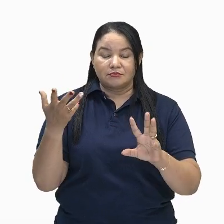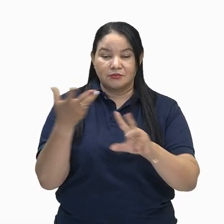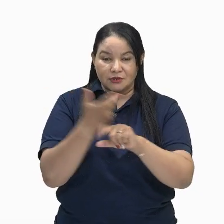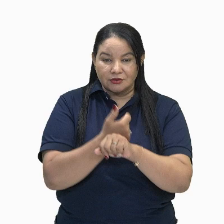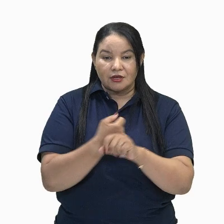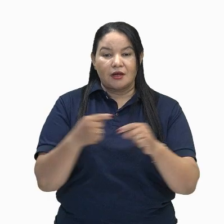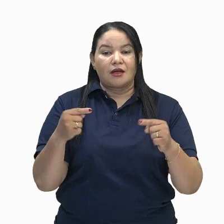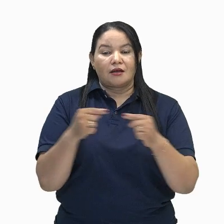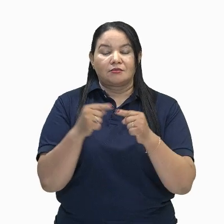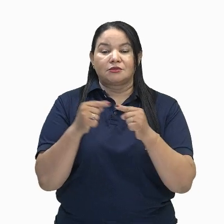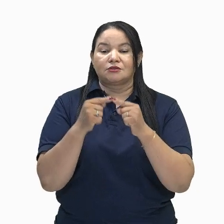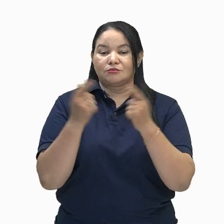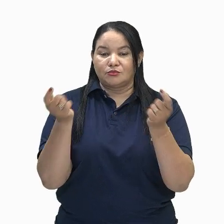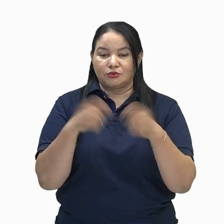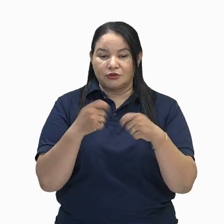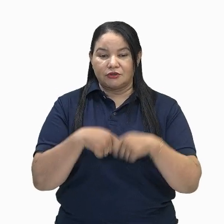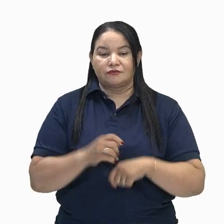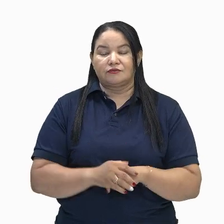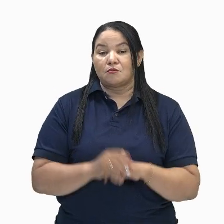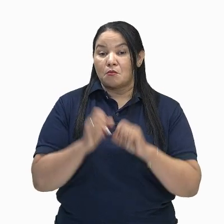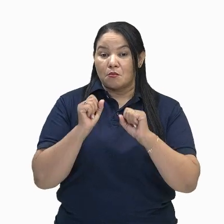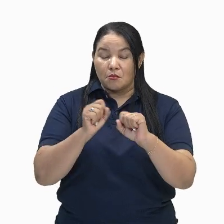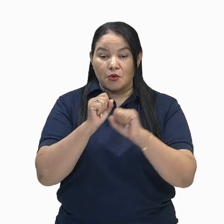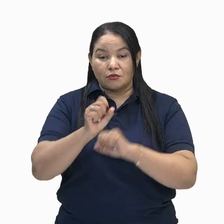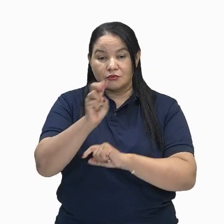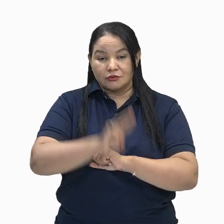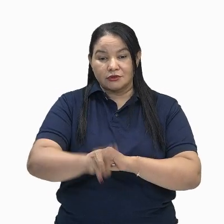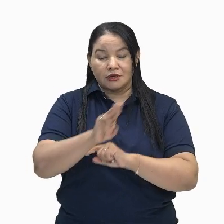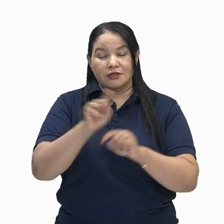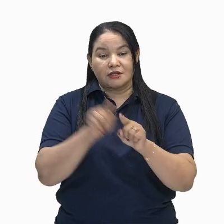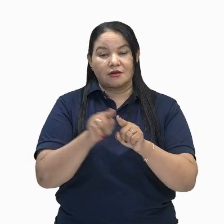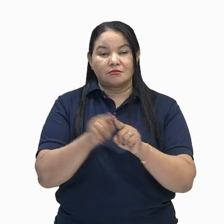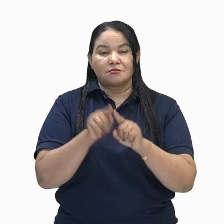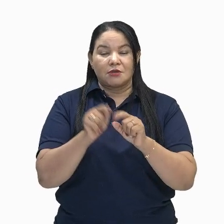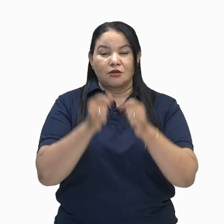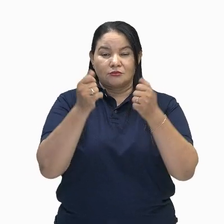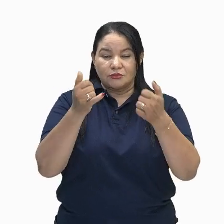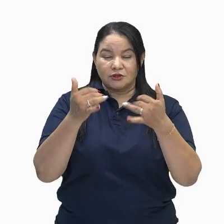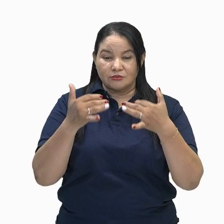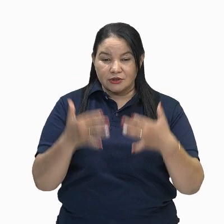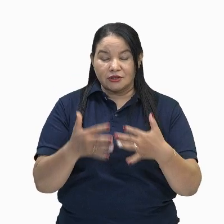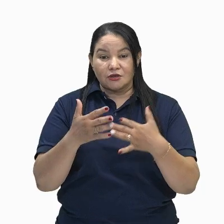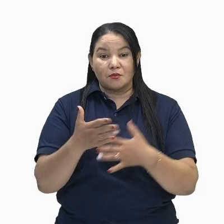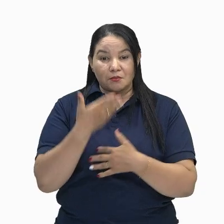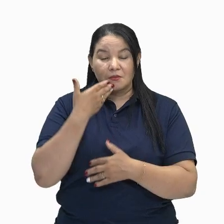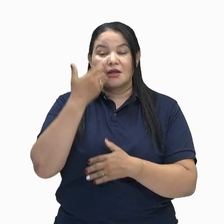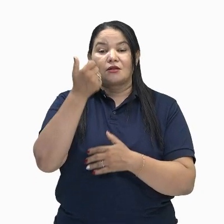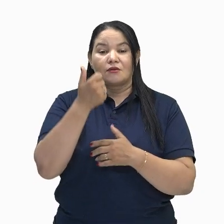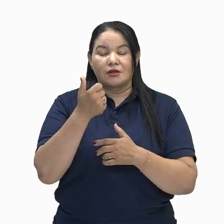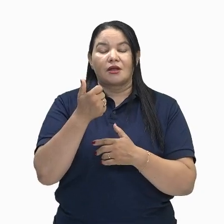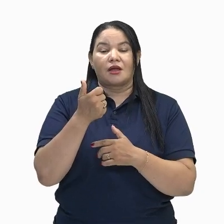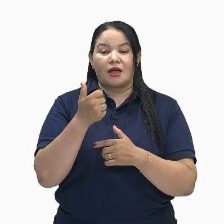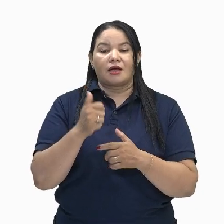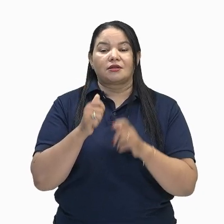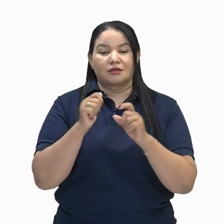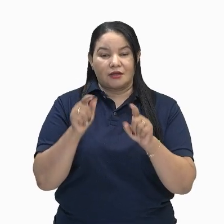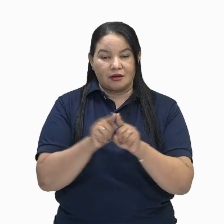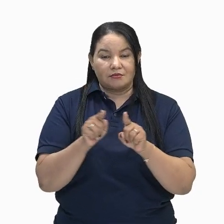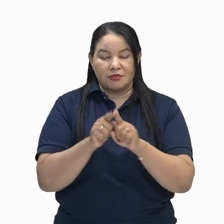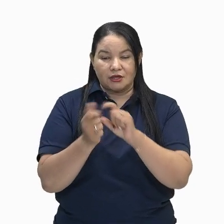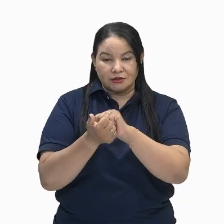intertextualidade. Pode ser usada para melhorar uma explicação. Pode ser feita